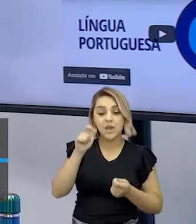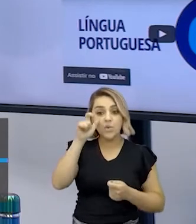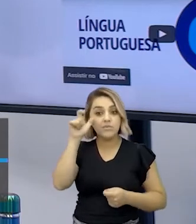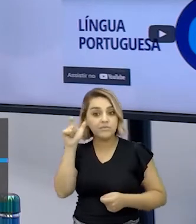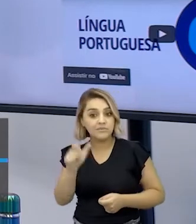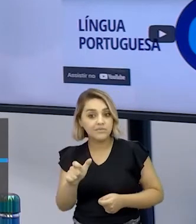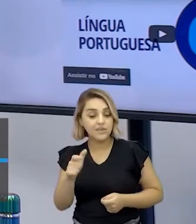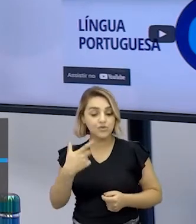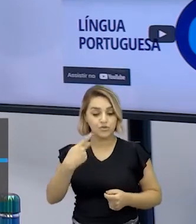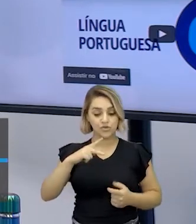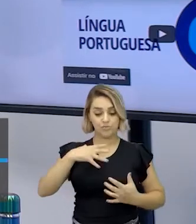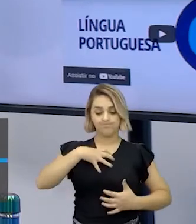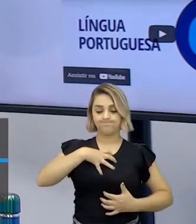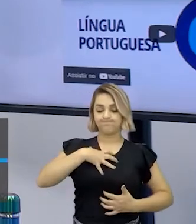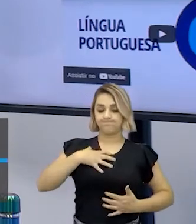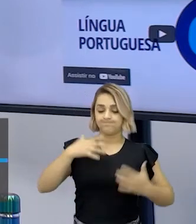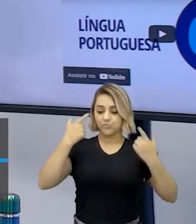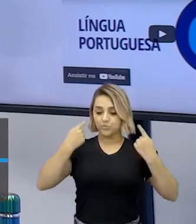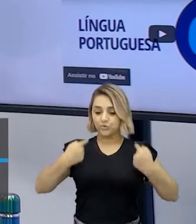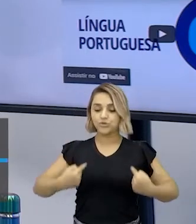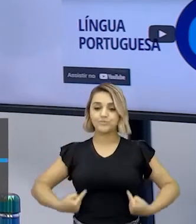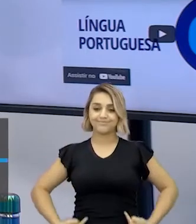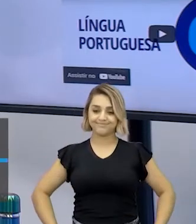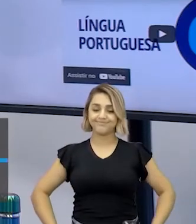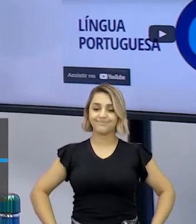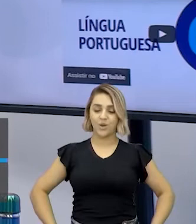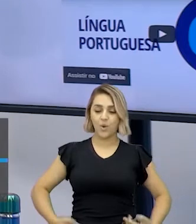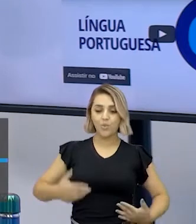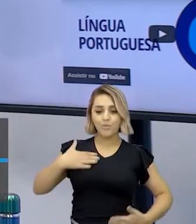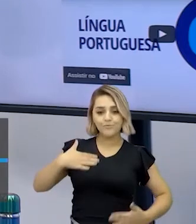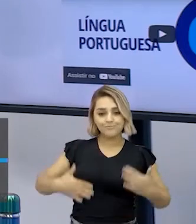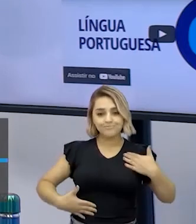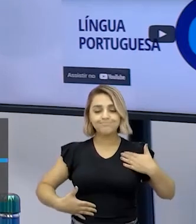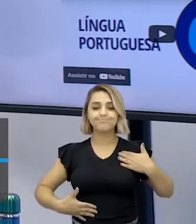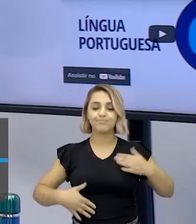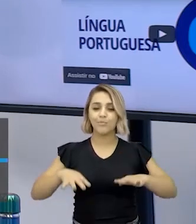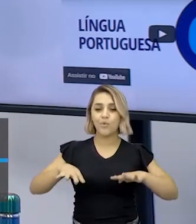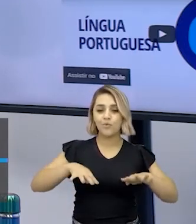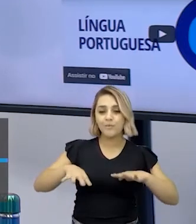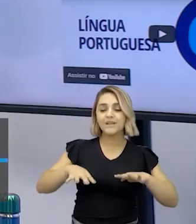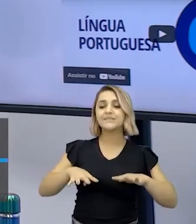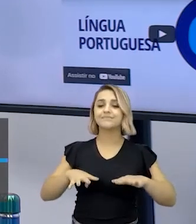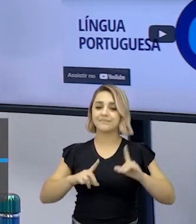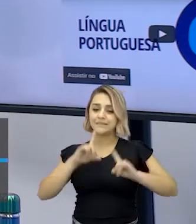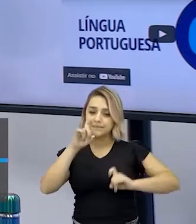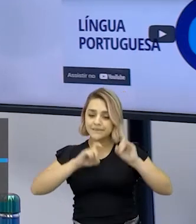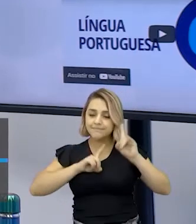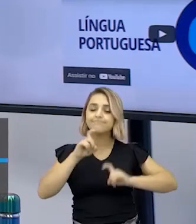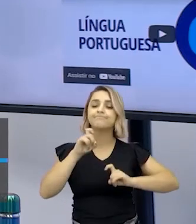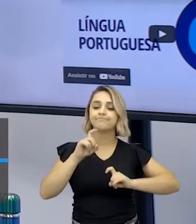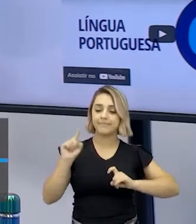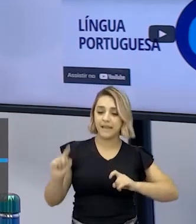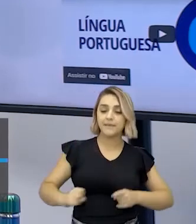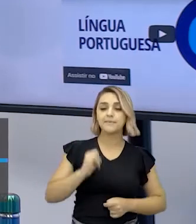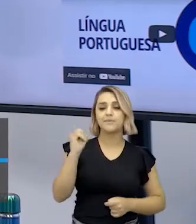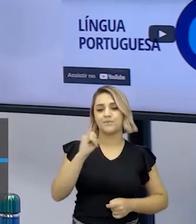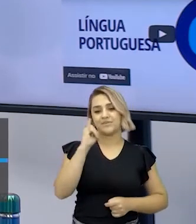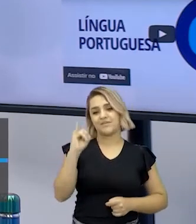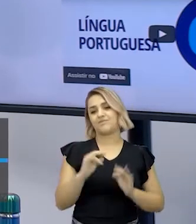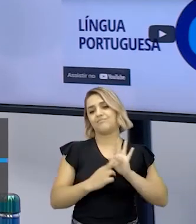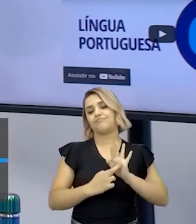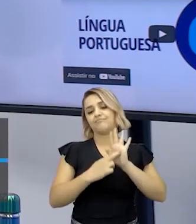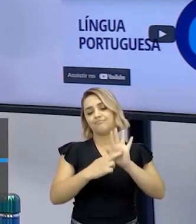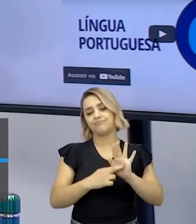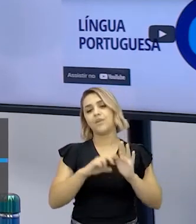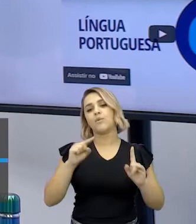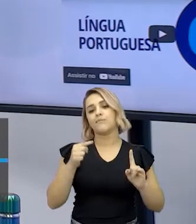eu me preparei para a situação. Então, por isso que é importante, de novo, parece repetitivo, mas é só para